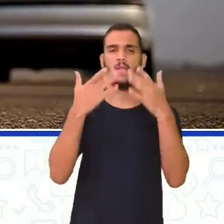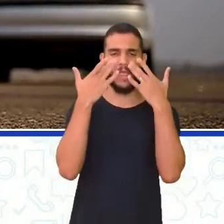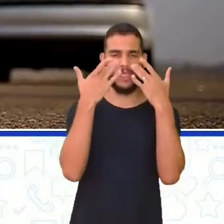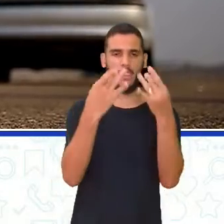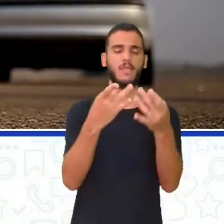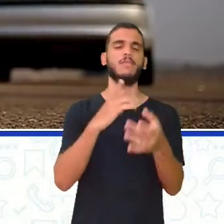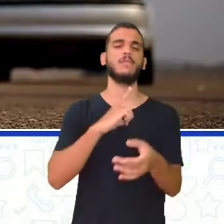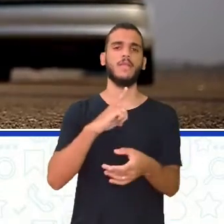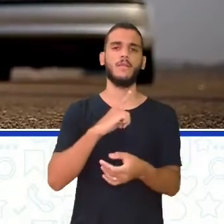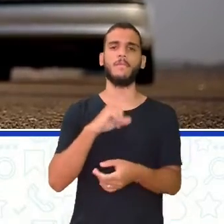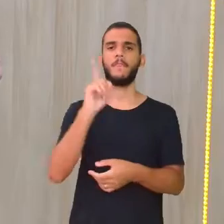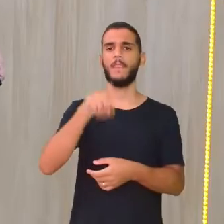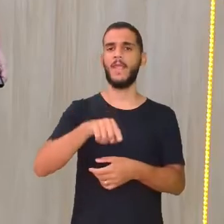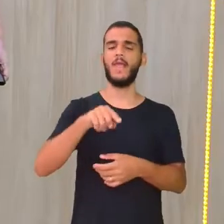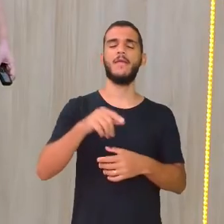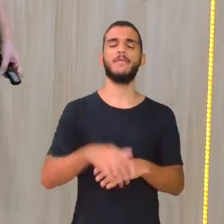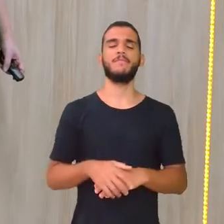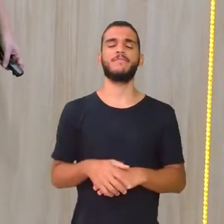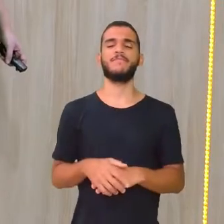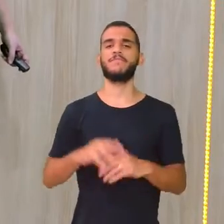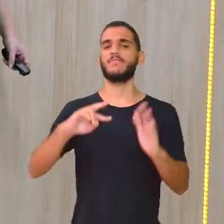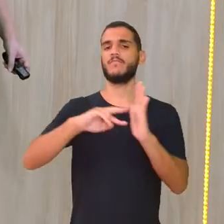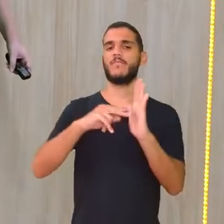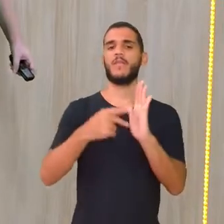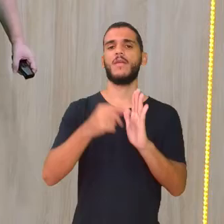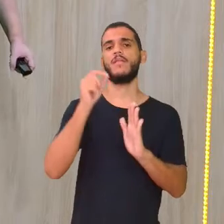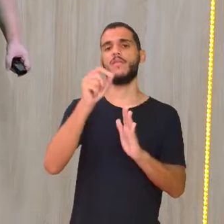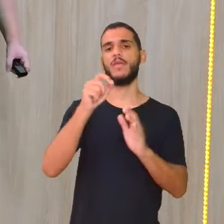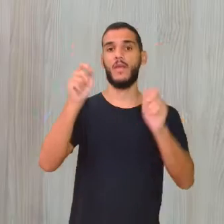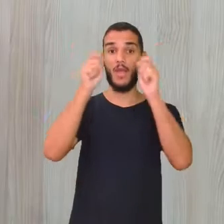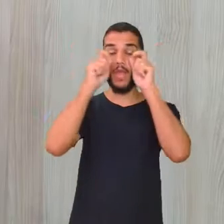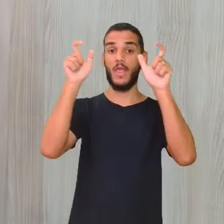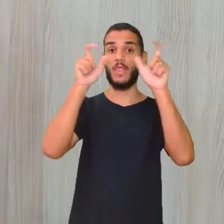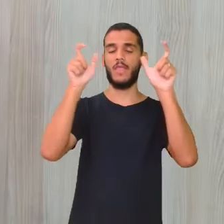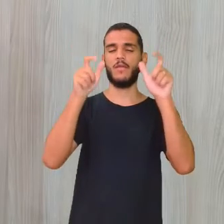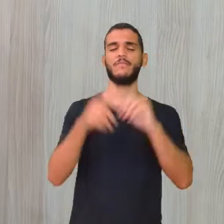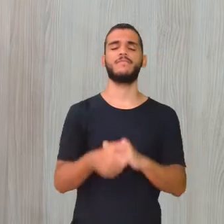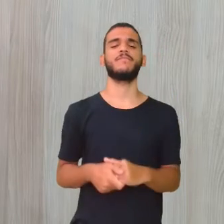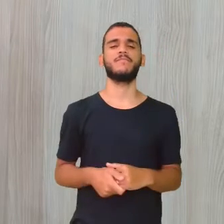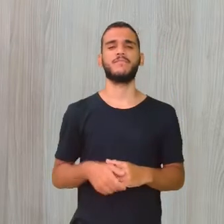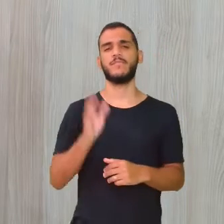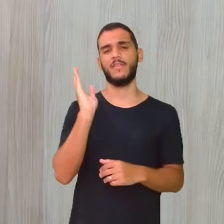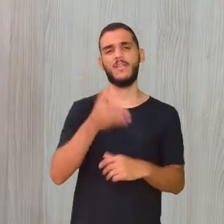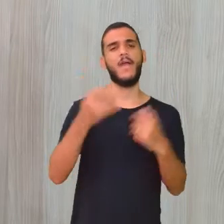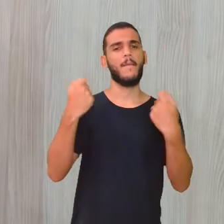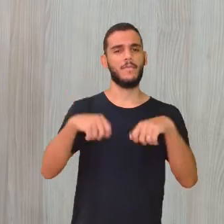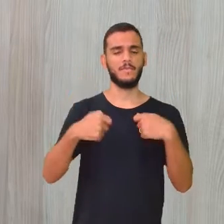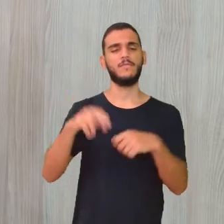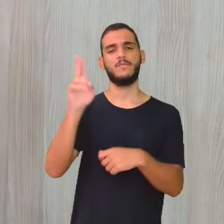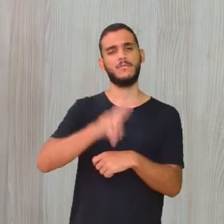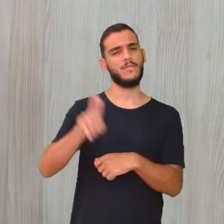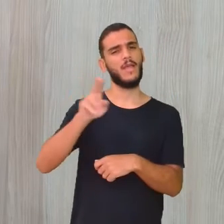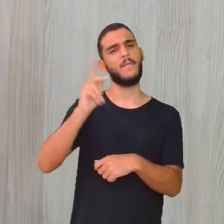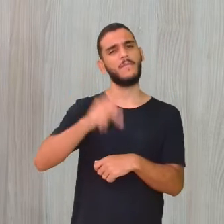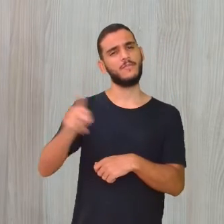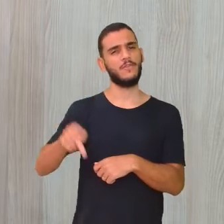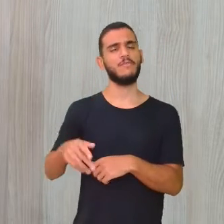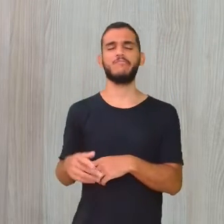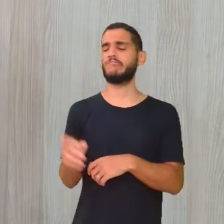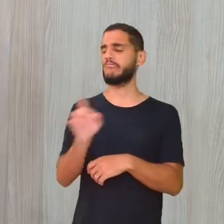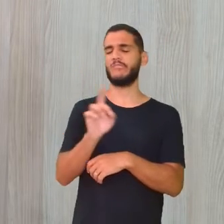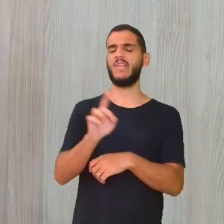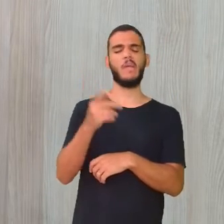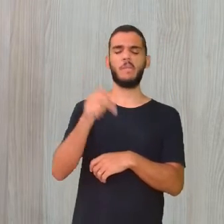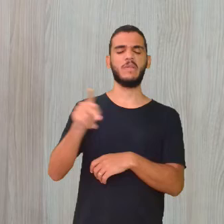atenção. Então, é um símbolo de atenção. Já precisou usar, Gilson? Não, nunca precisei não, mas sim, é um item que ele é necessário e